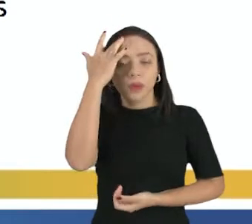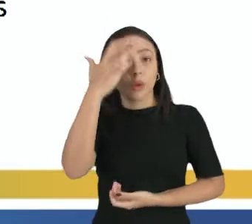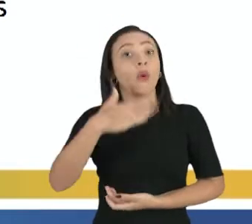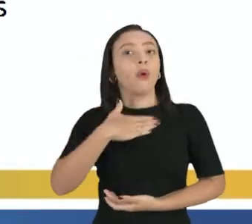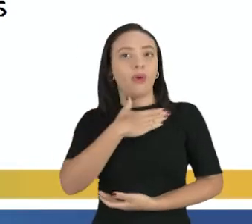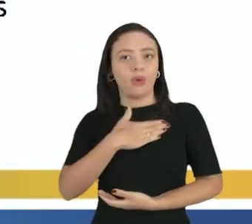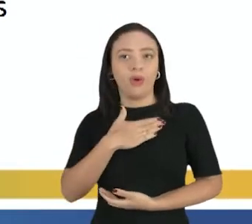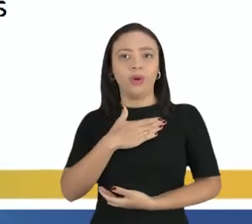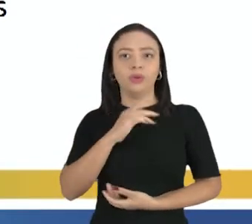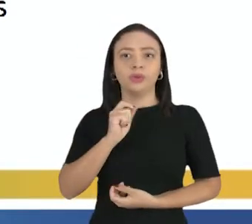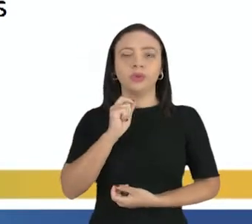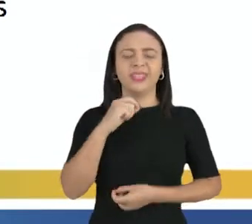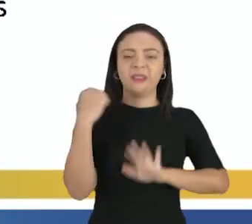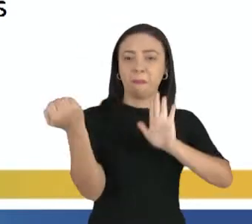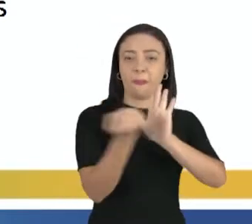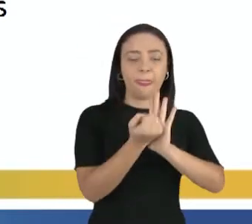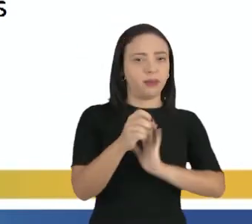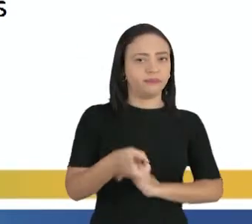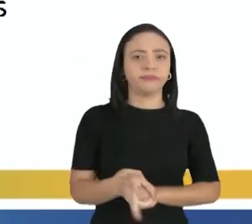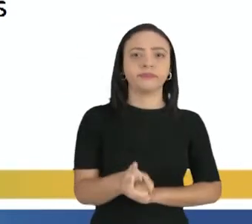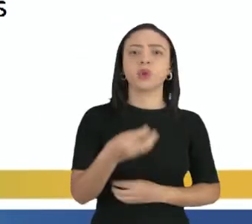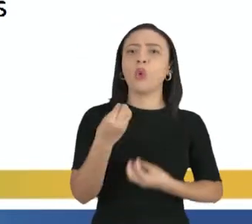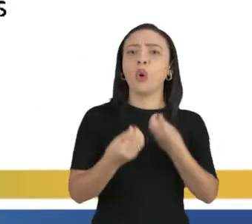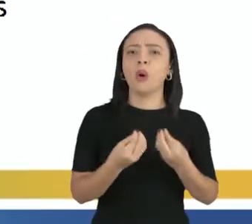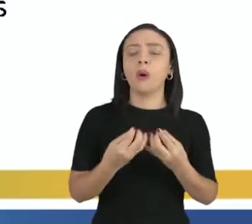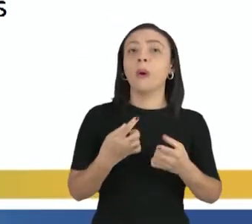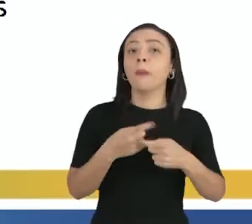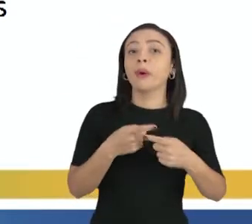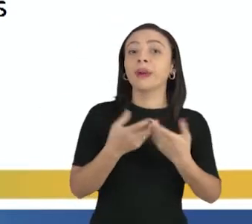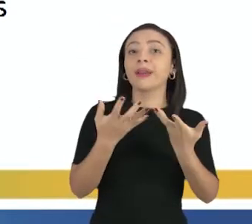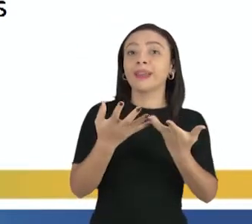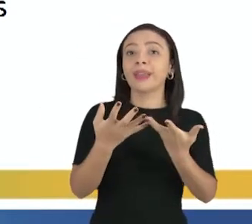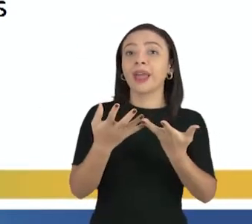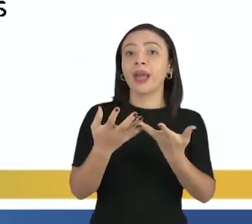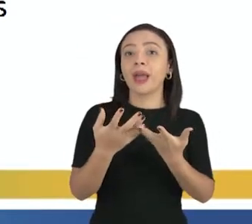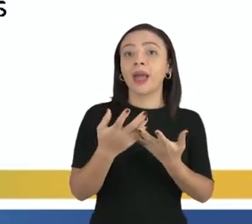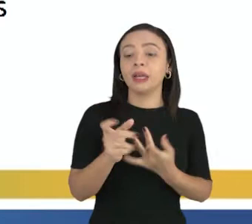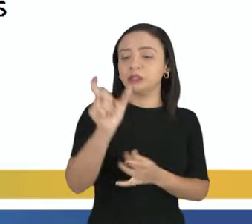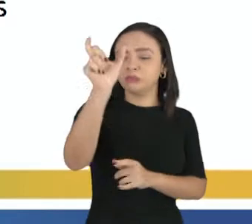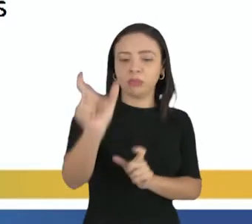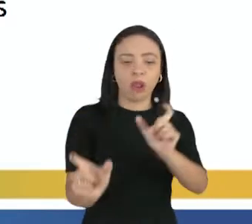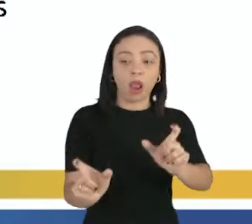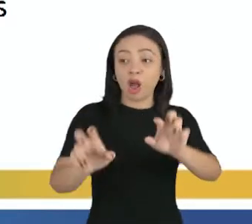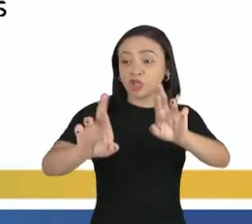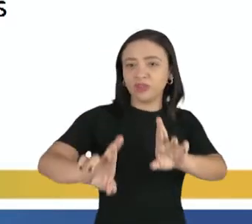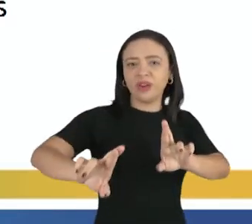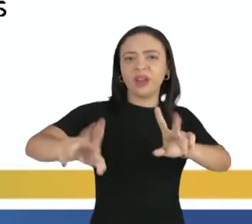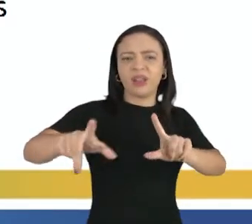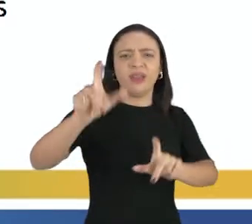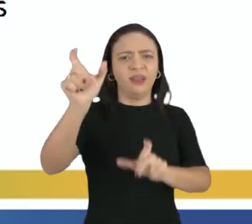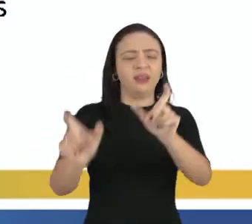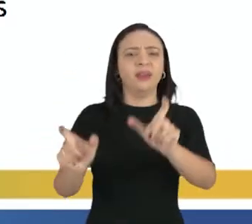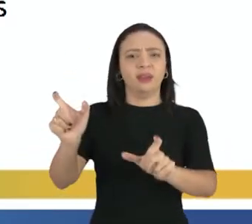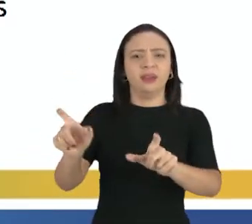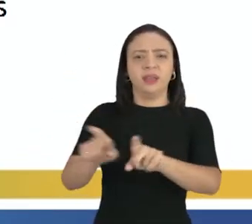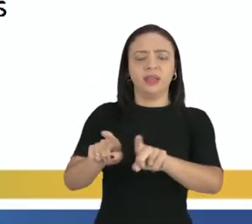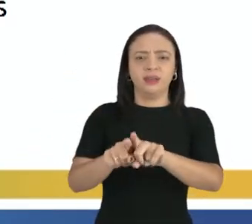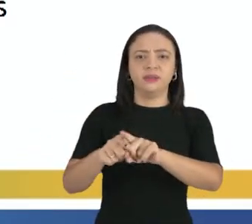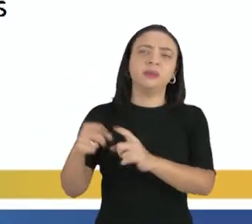marcar os seus corpos permanentemente em busca de se diferenciar dos outros indivíduos,